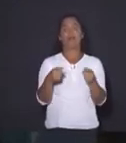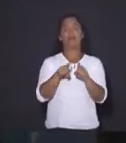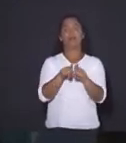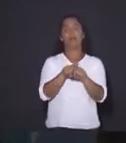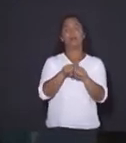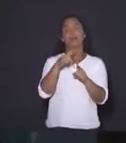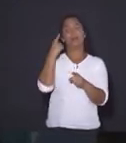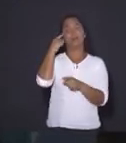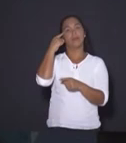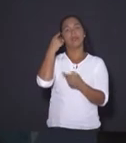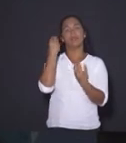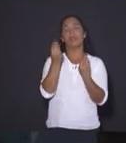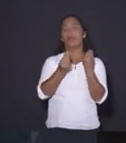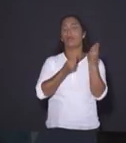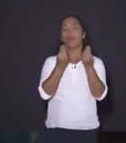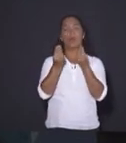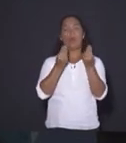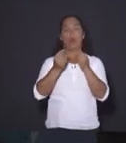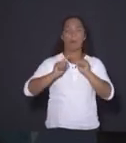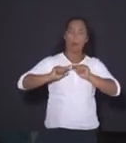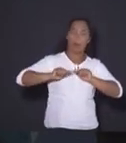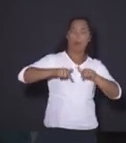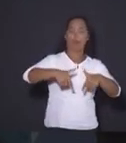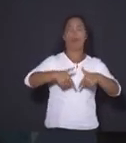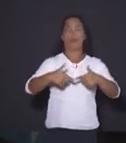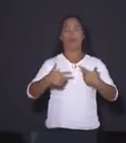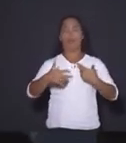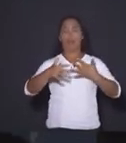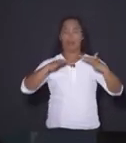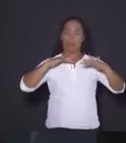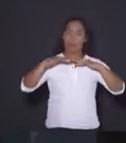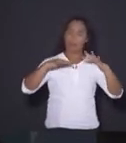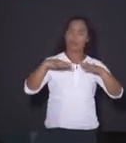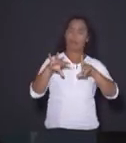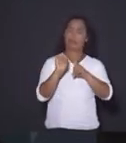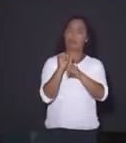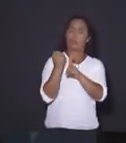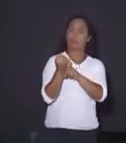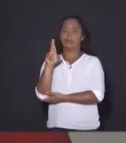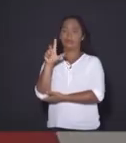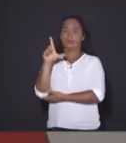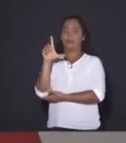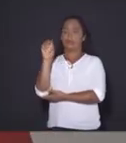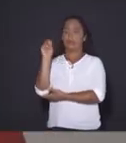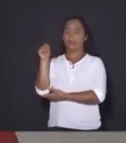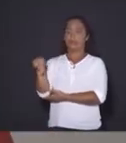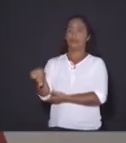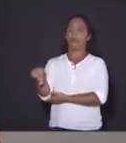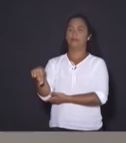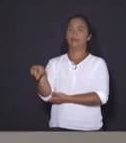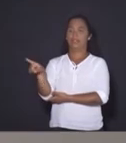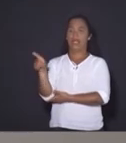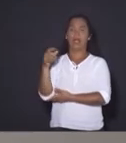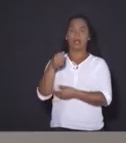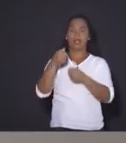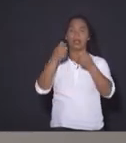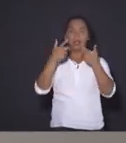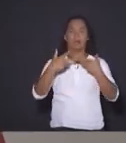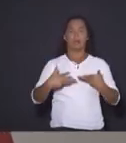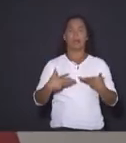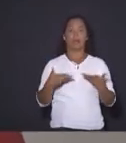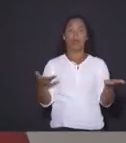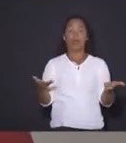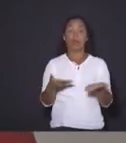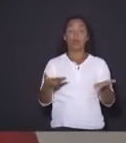de luta e emancipação da sociedade emancipação política e transformação social quem manda no brasil hoje o